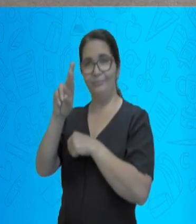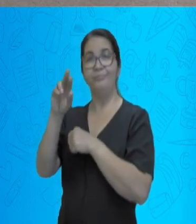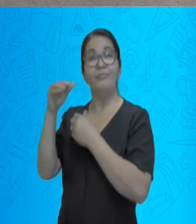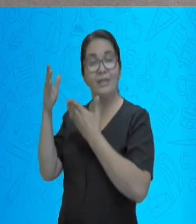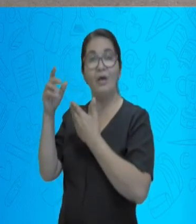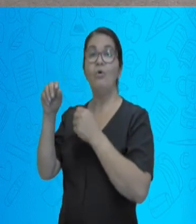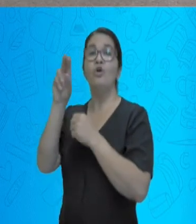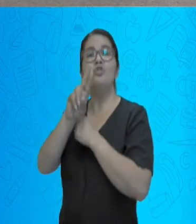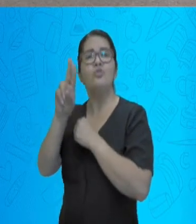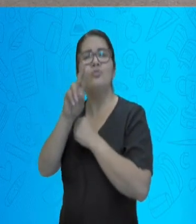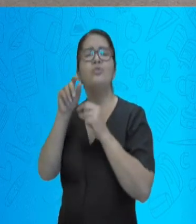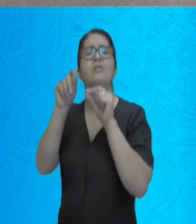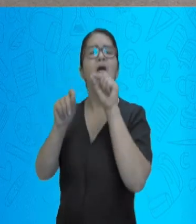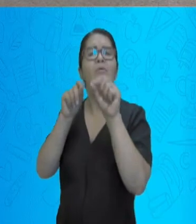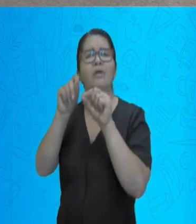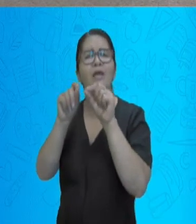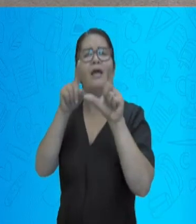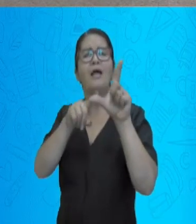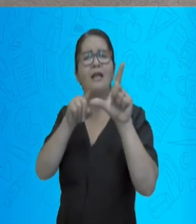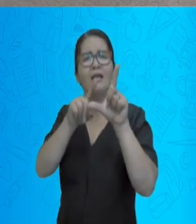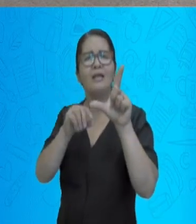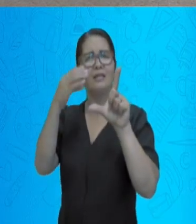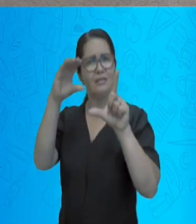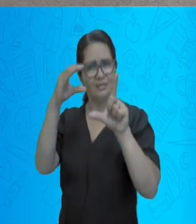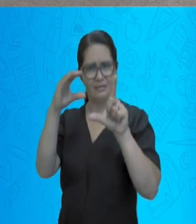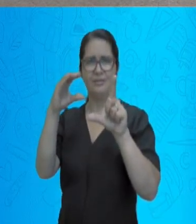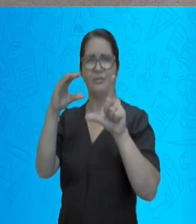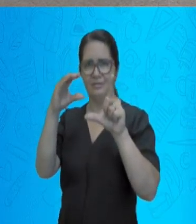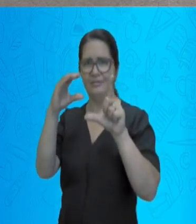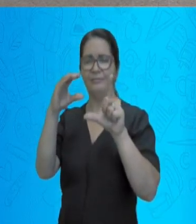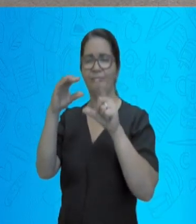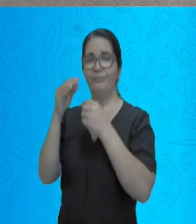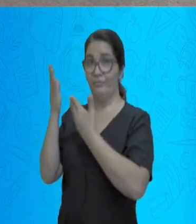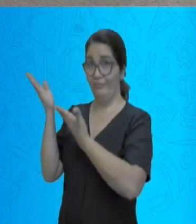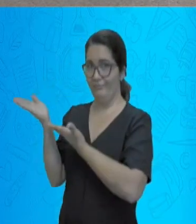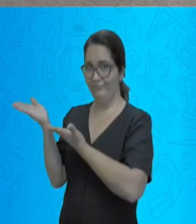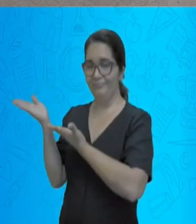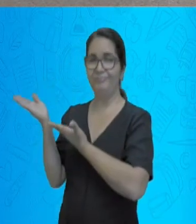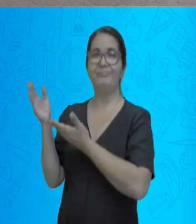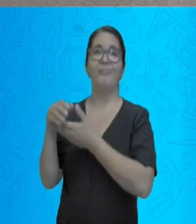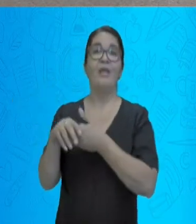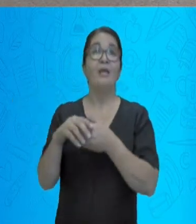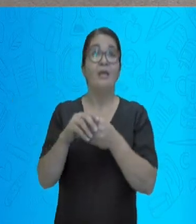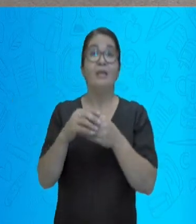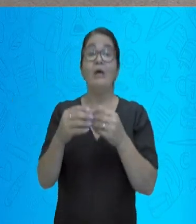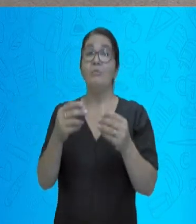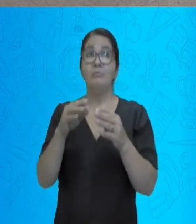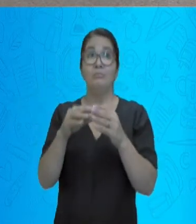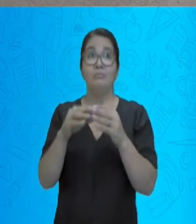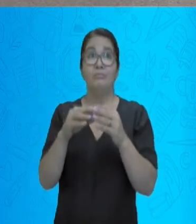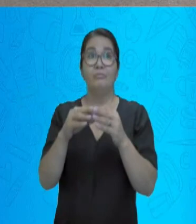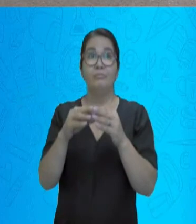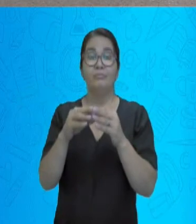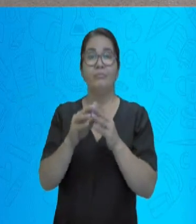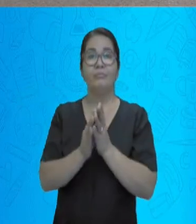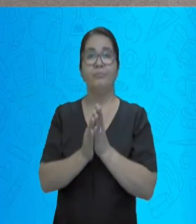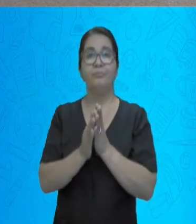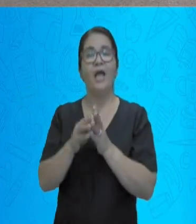C cedilha. Vamos então um pouquinho para frente. É errado, eu coloquei aqui bem